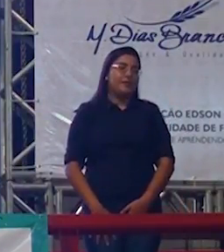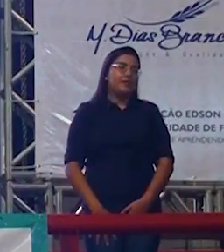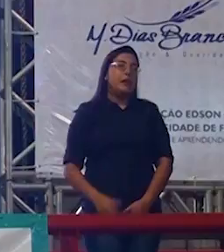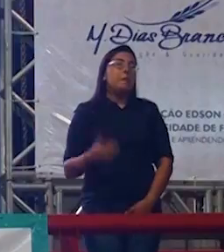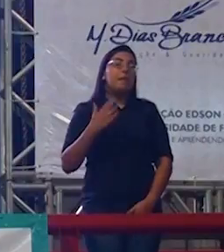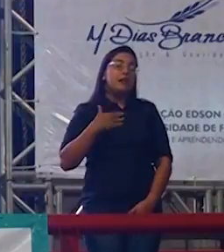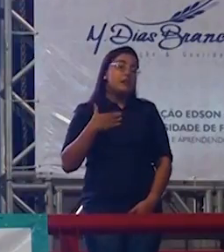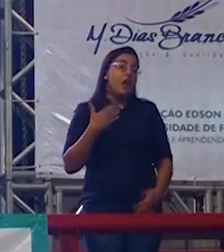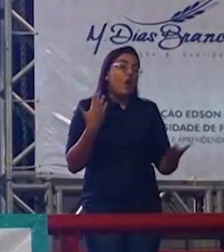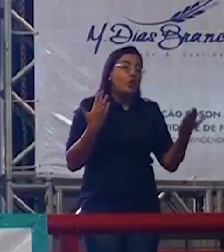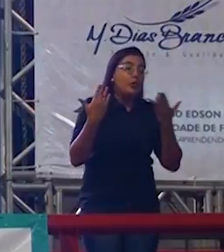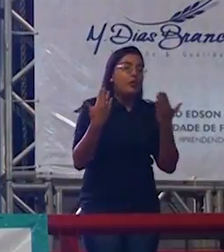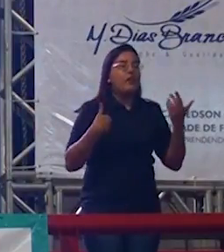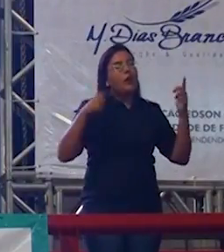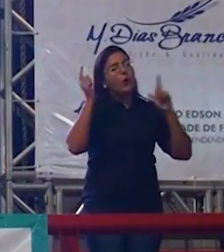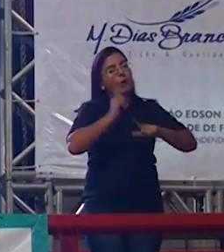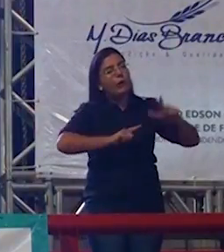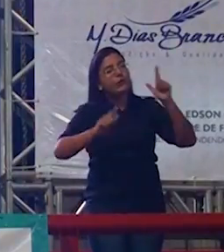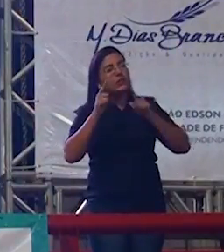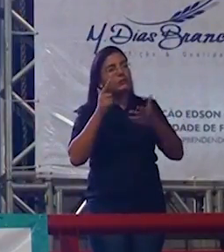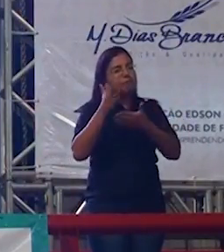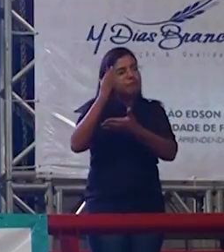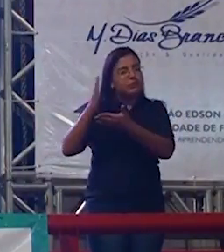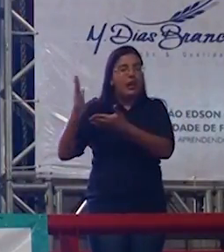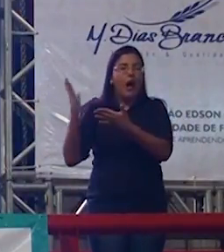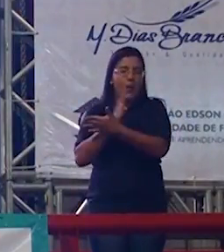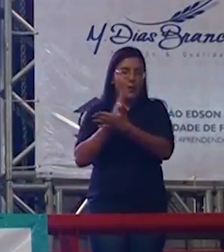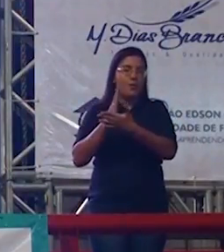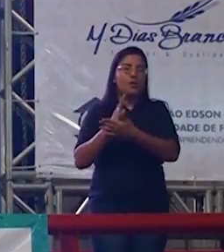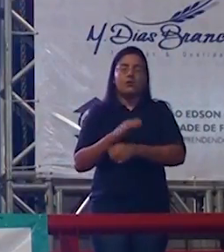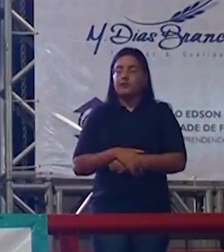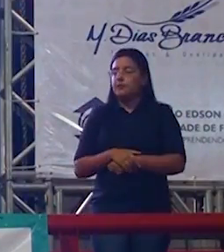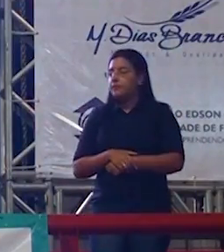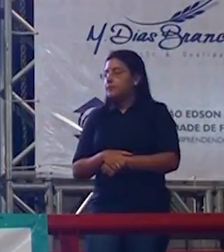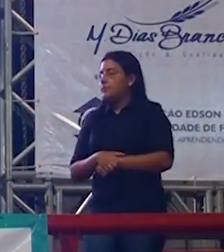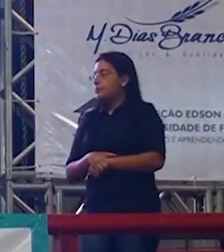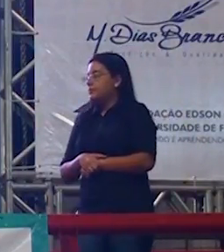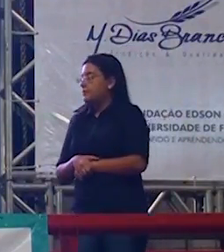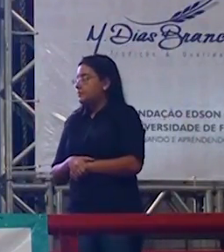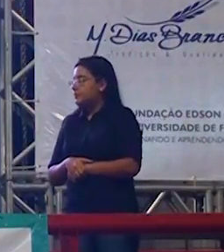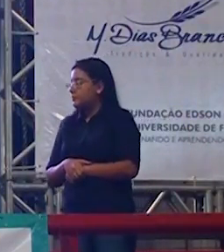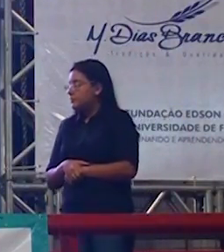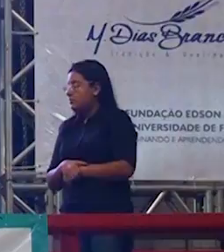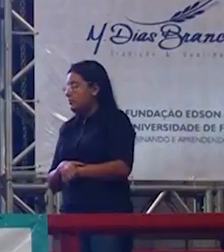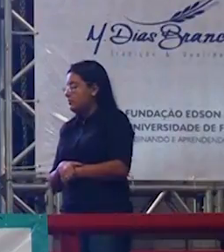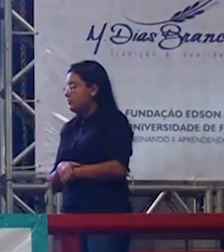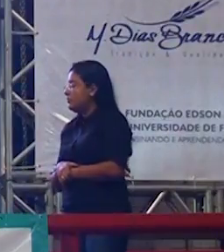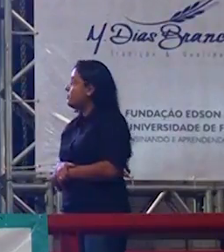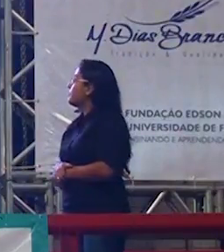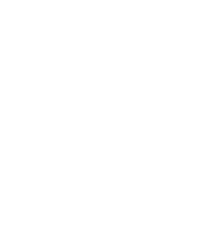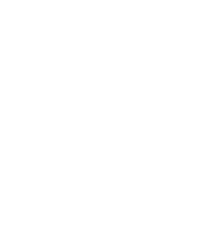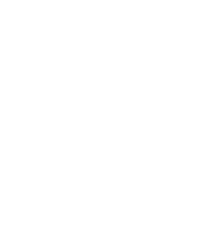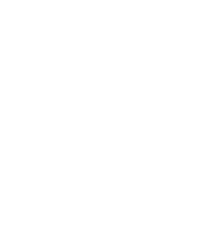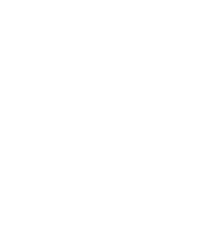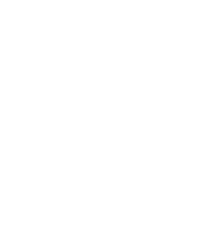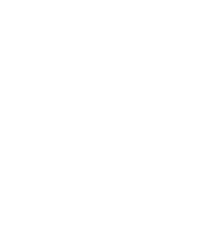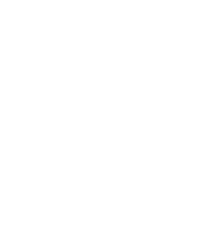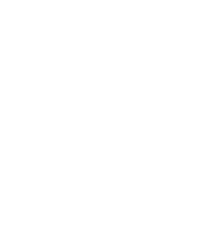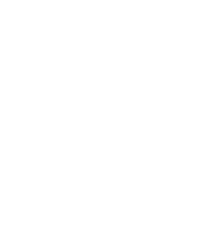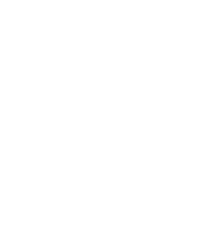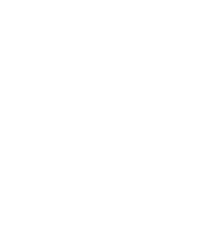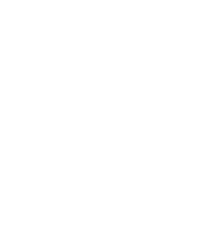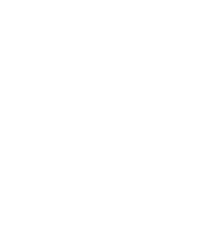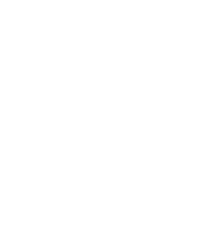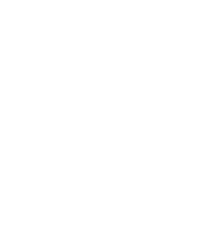estou em dúvida. Eu ainda consigo acertar muitas. Então a primeira questão eu errei. Olha a segunda questão. De novo eu fiquei em dúvida.